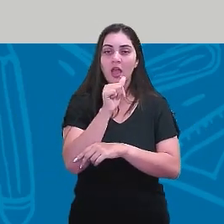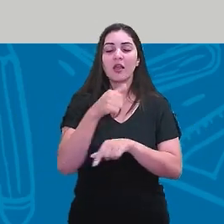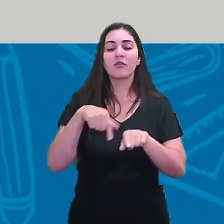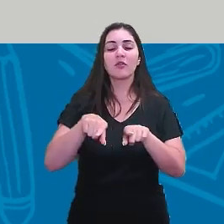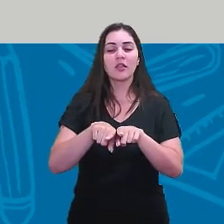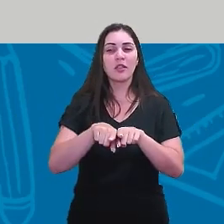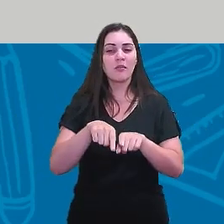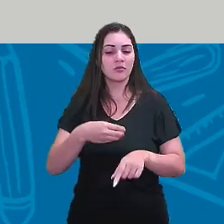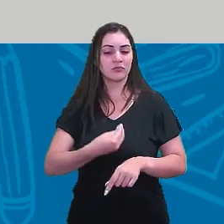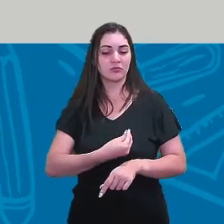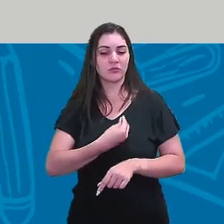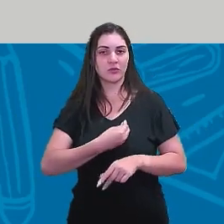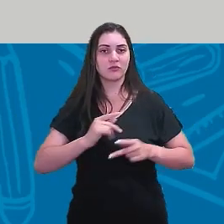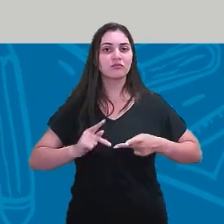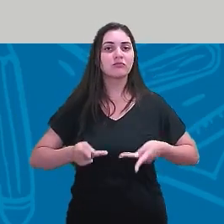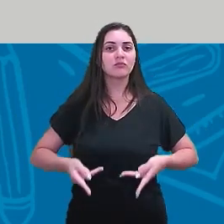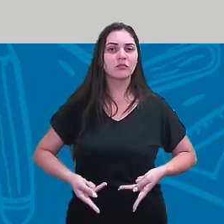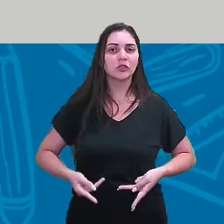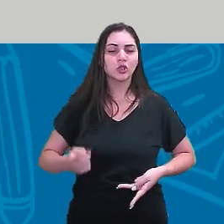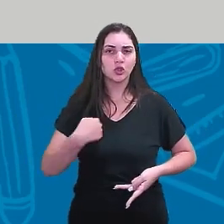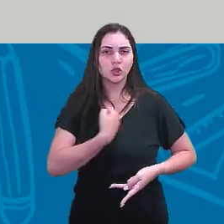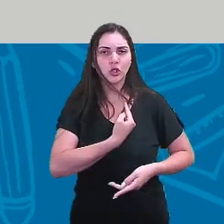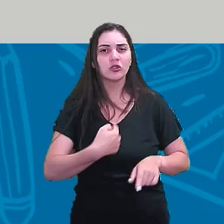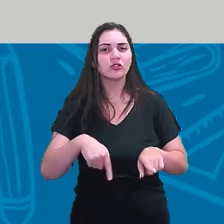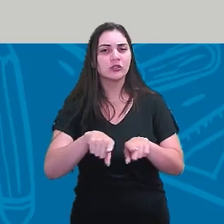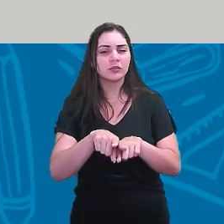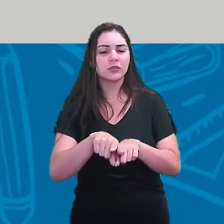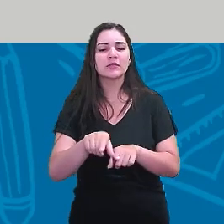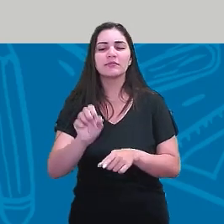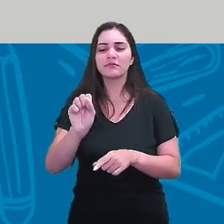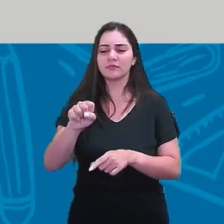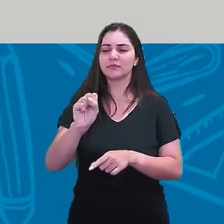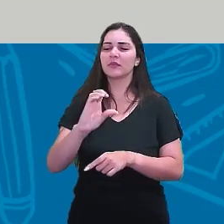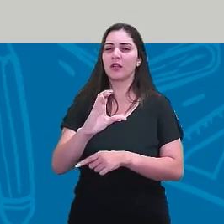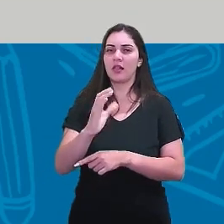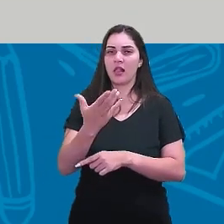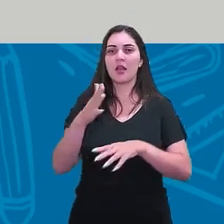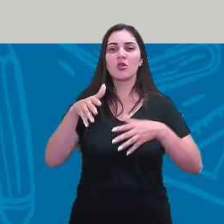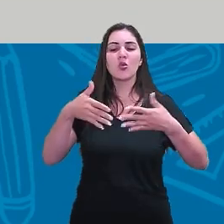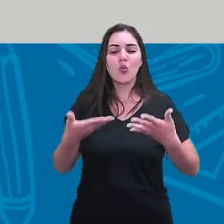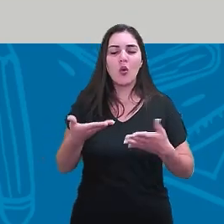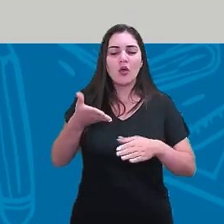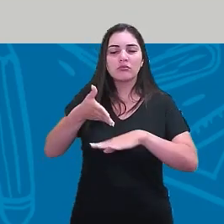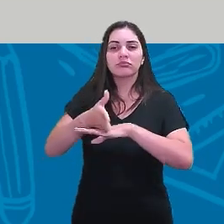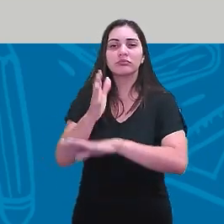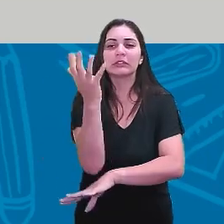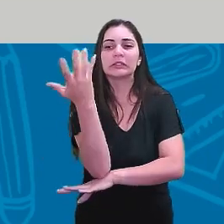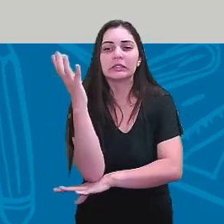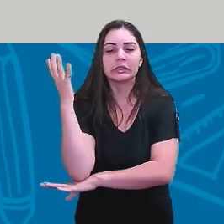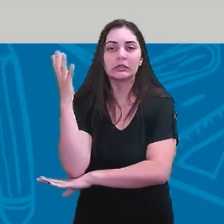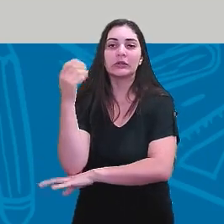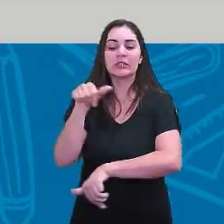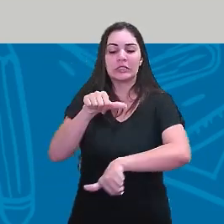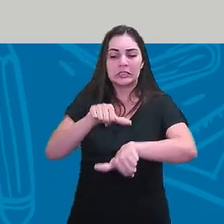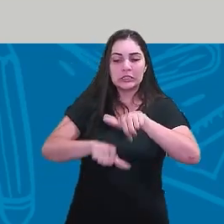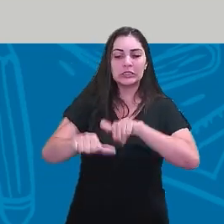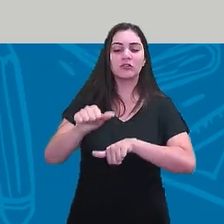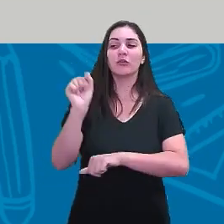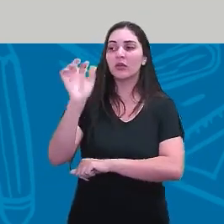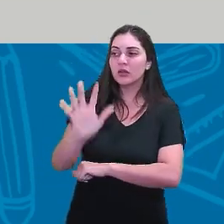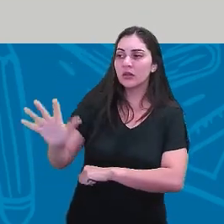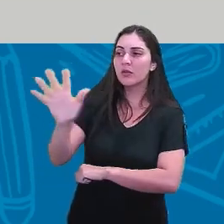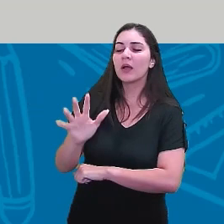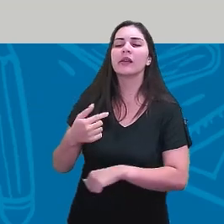vivos. Eita, a gente também? Também. Quando a gente mete a nossa mão ali na natureza, transformando aquela paisagem, a gente também é considerado como